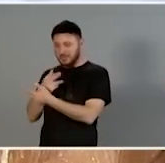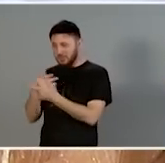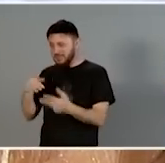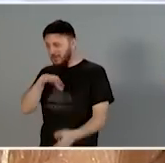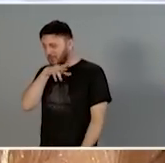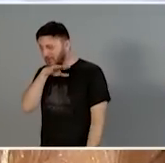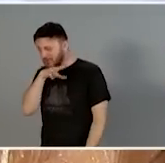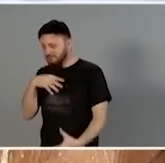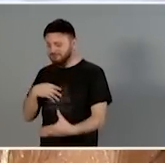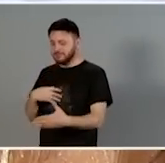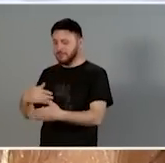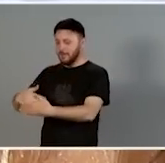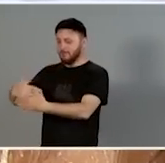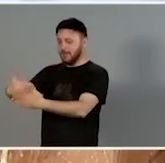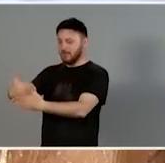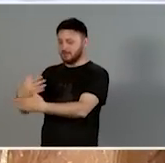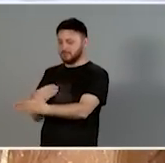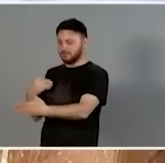ruim.